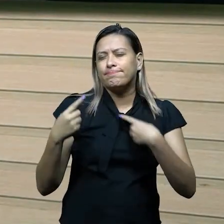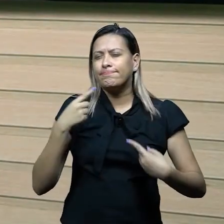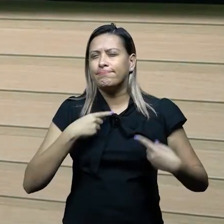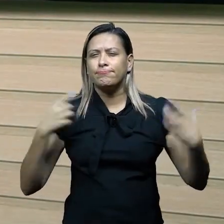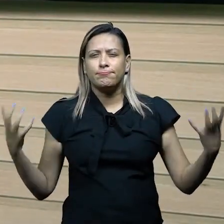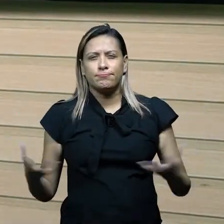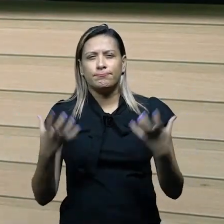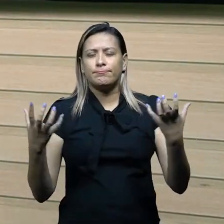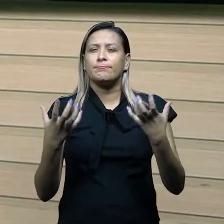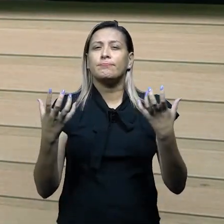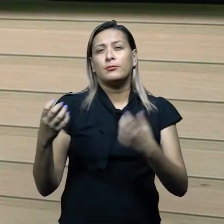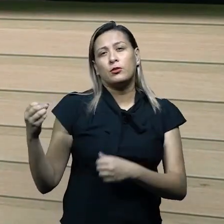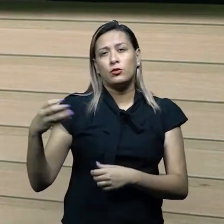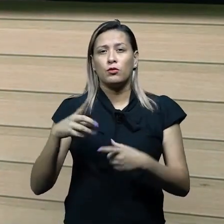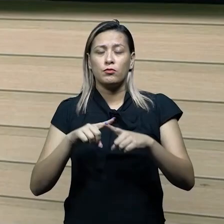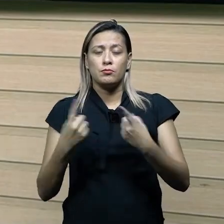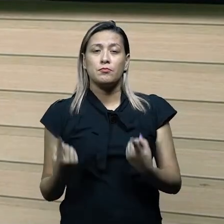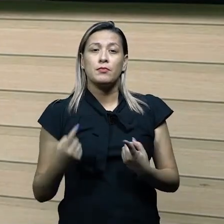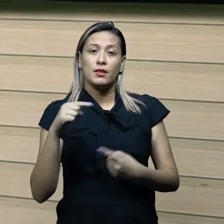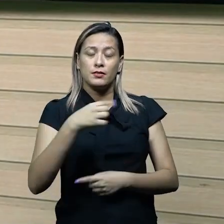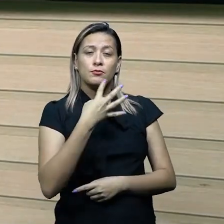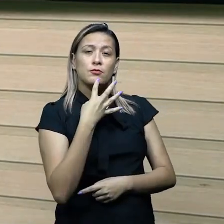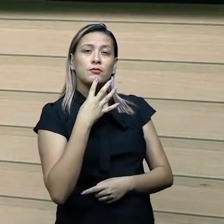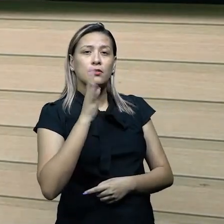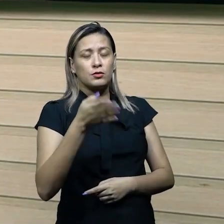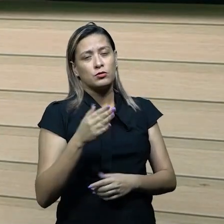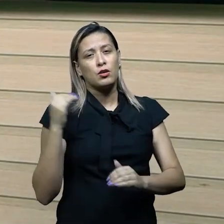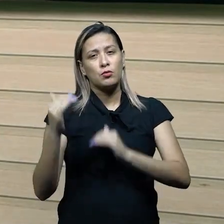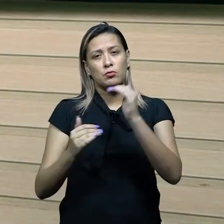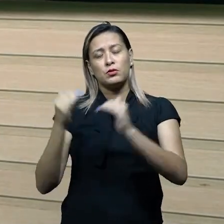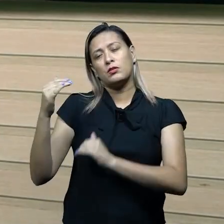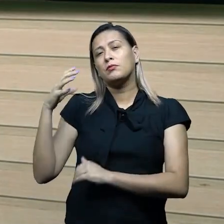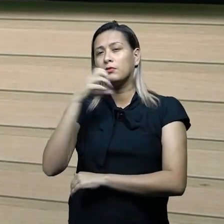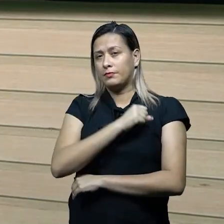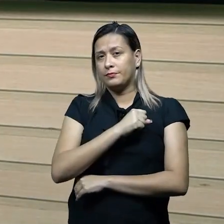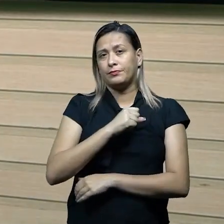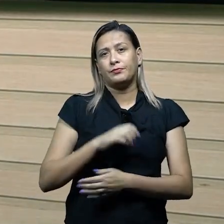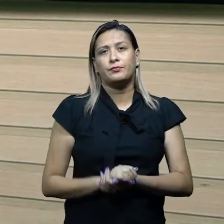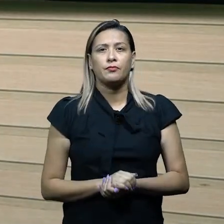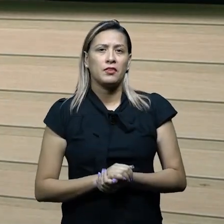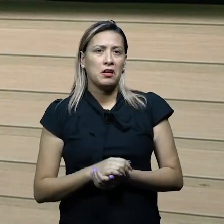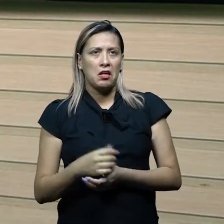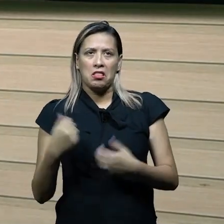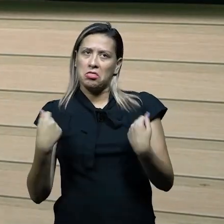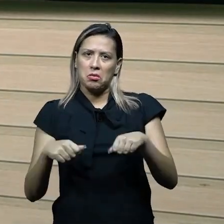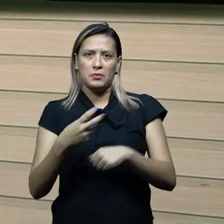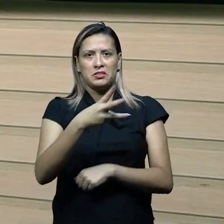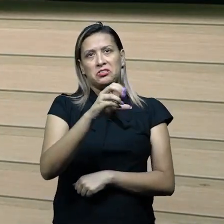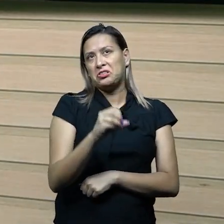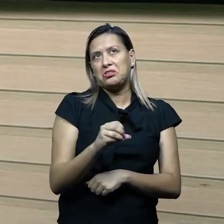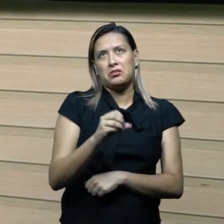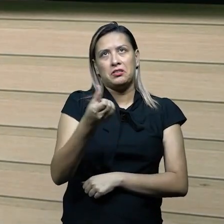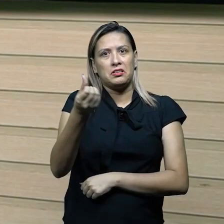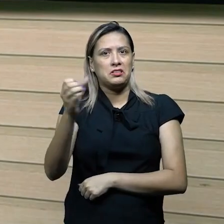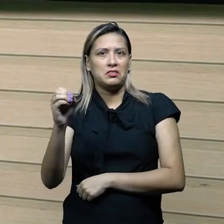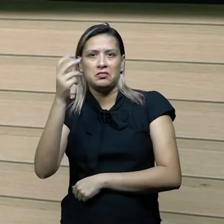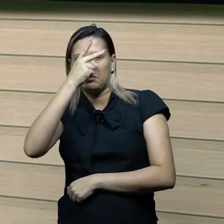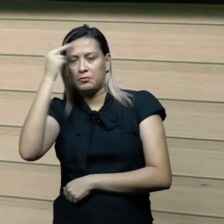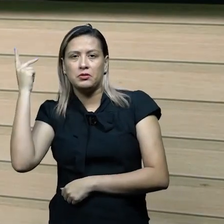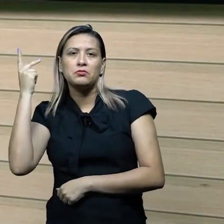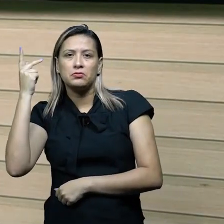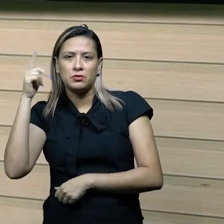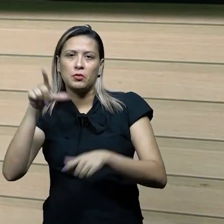conheço. O processo ele é mais rápido, porque eu não vou precisar atingir 15, 20, 30, 60 pessoas, eu preciso de poucas